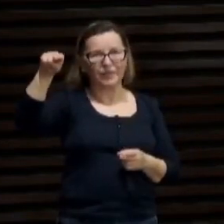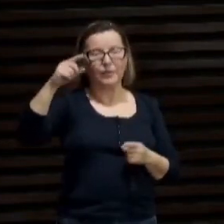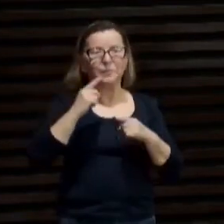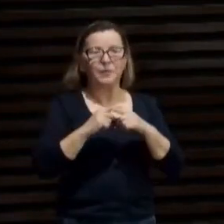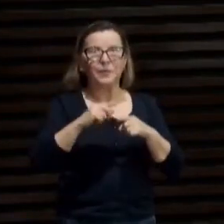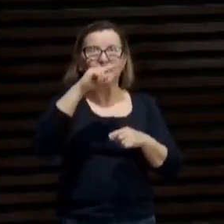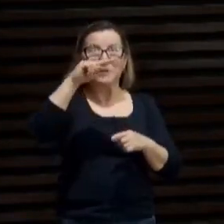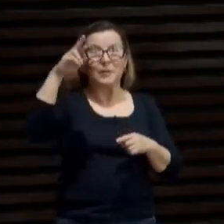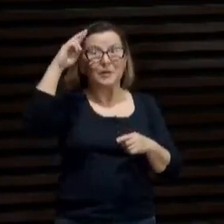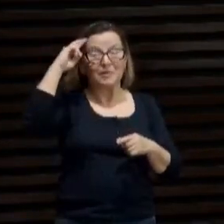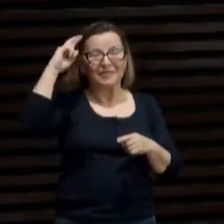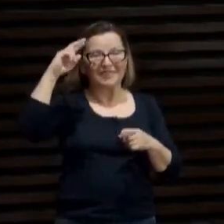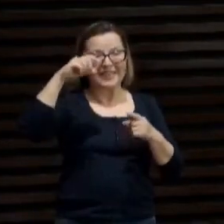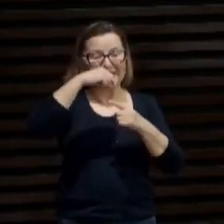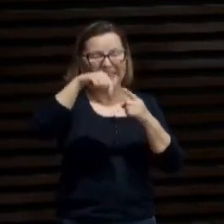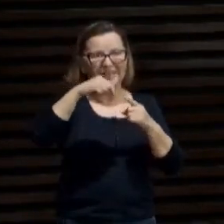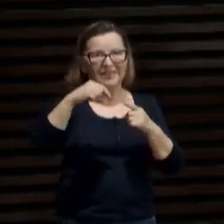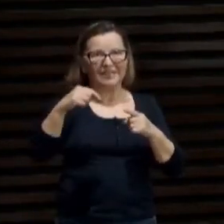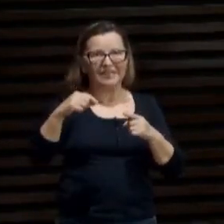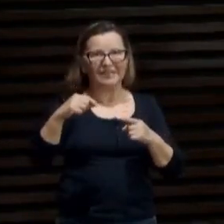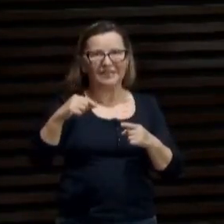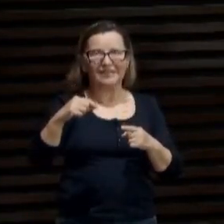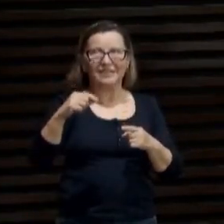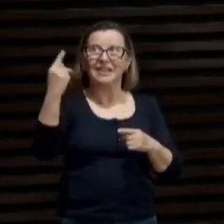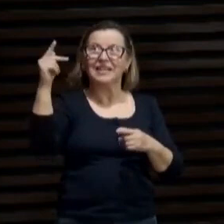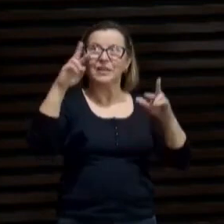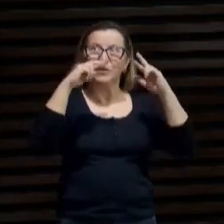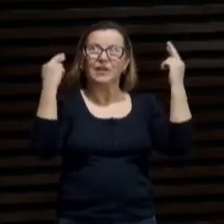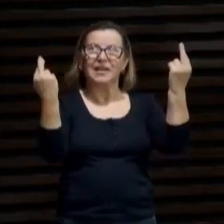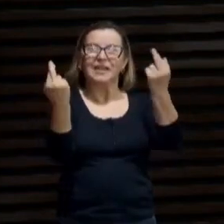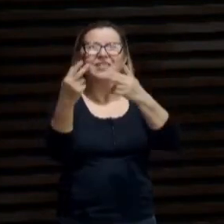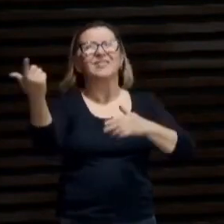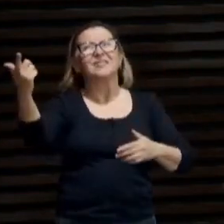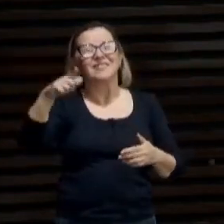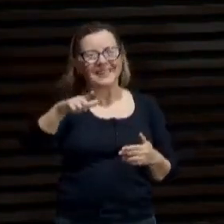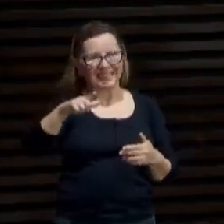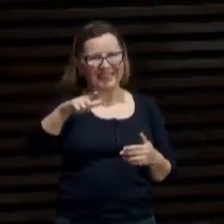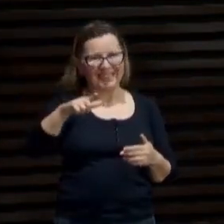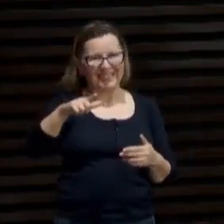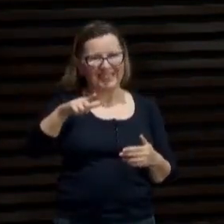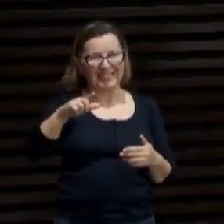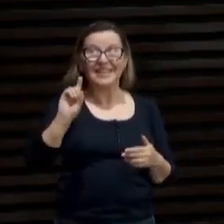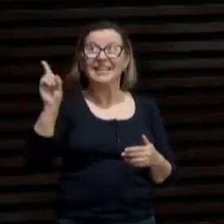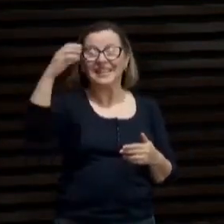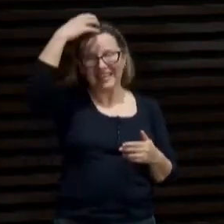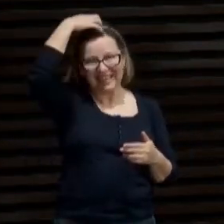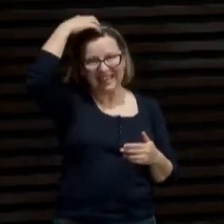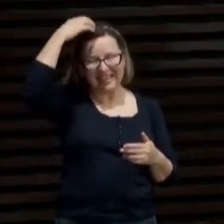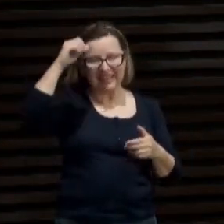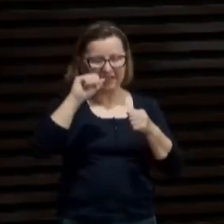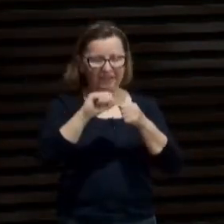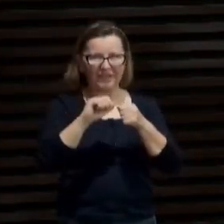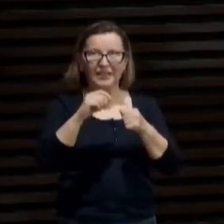santo. Venha o teu reino, ele é rei. Seja feita a tua vontade